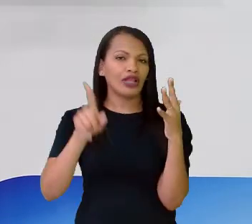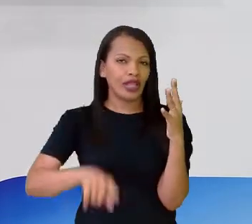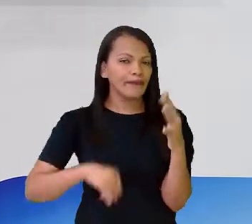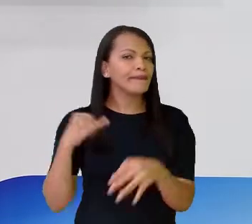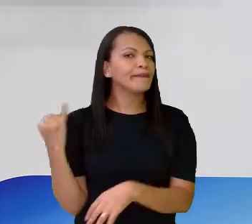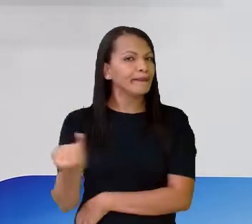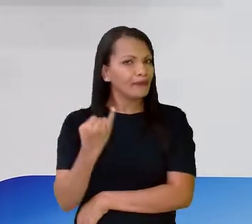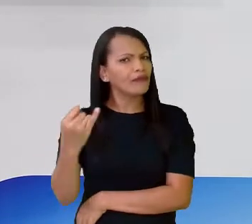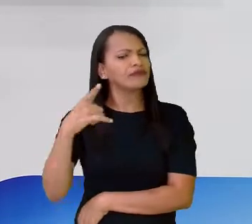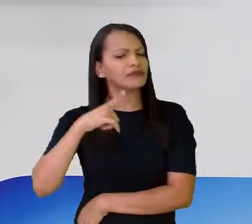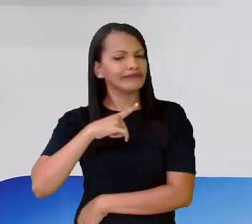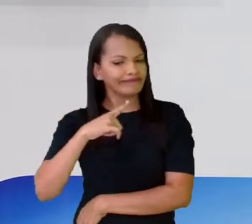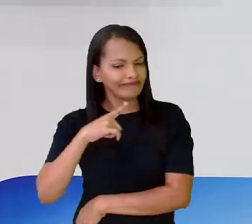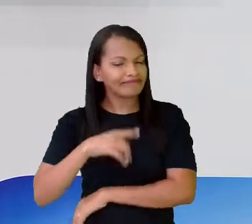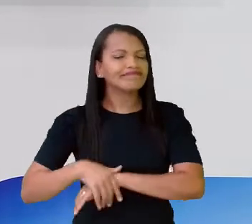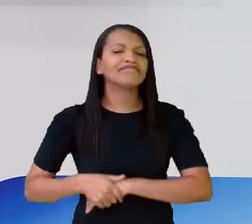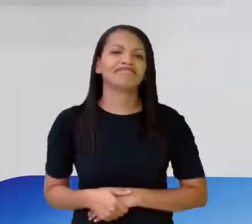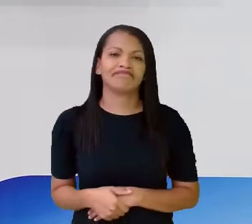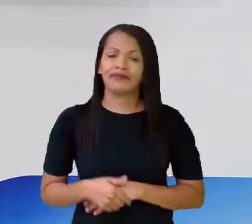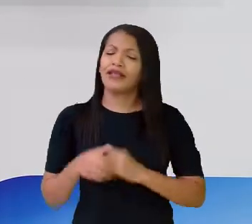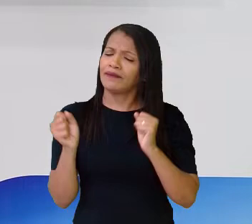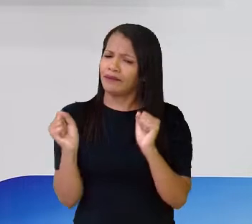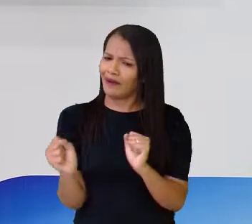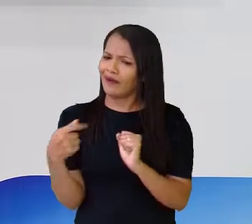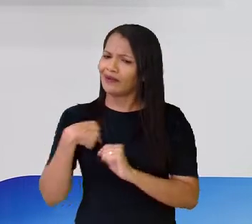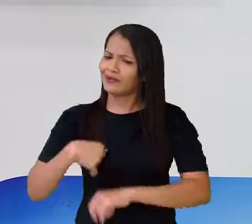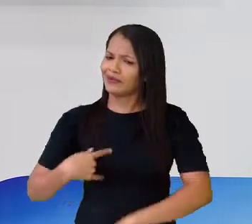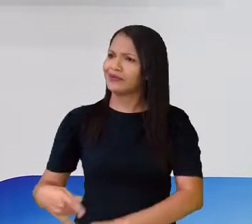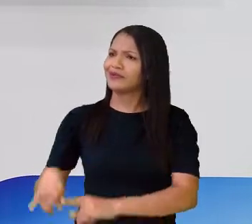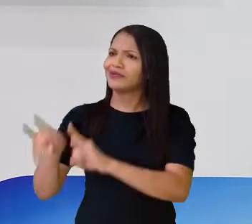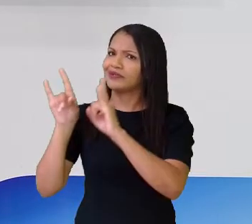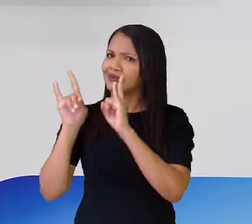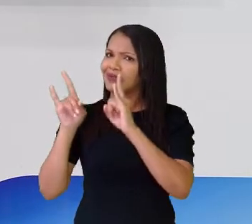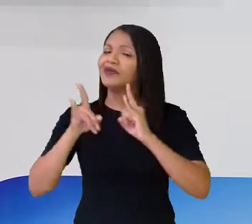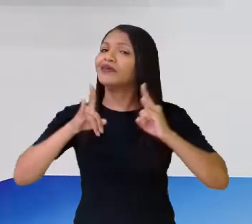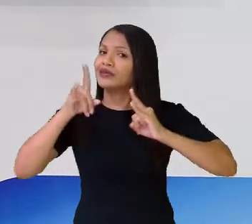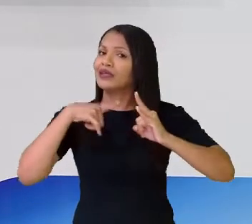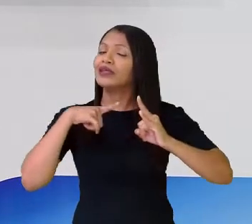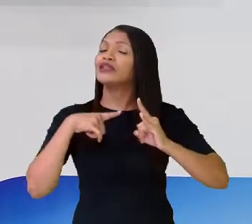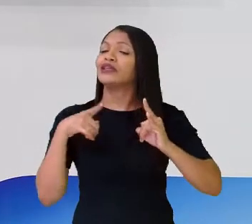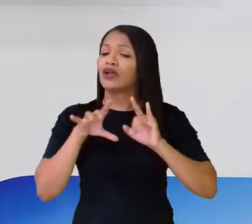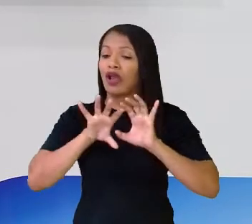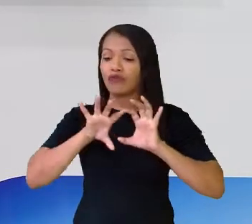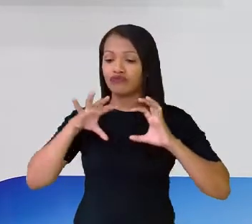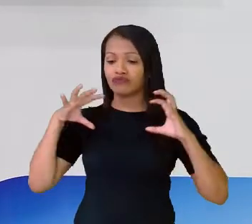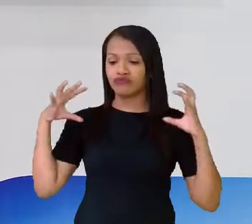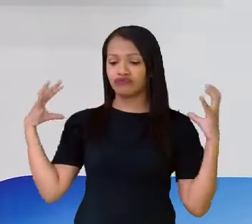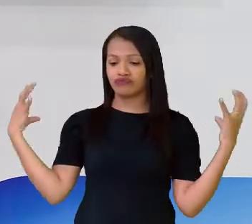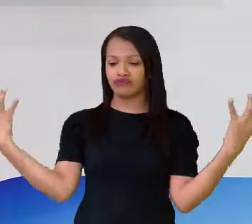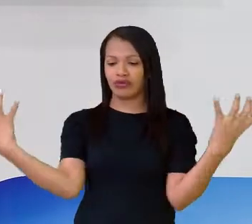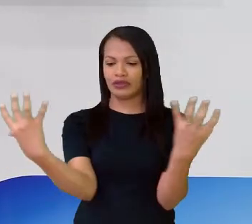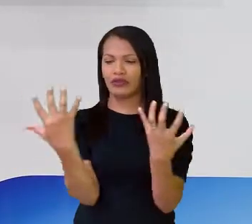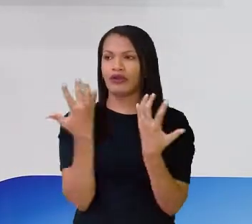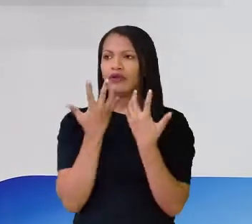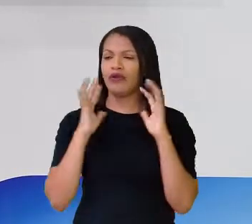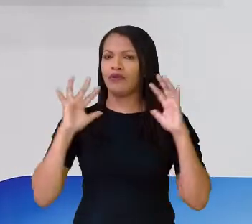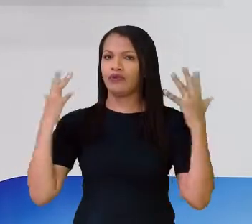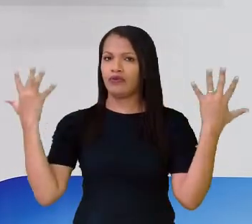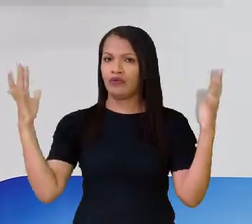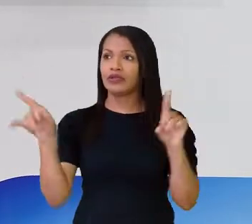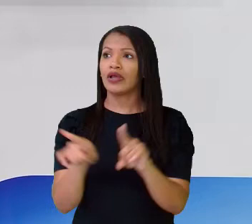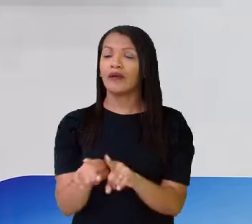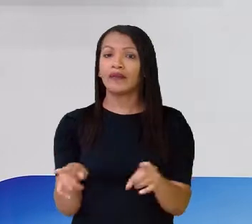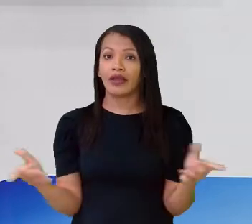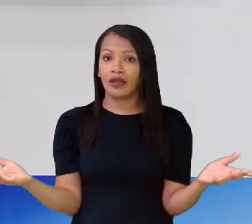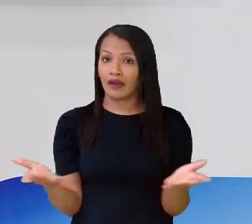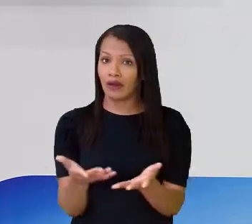gente pegar prédios antigos, como esse daqui do Teatro Municipal, e ao redor a gente observa que tem prédios